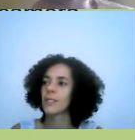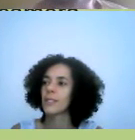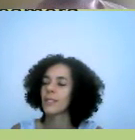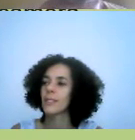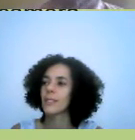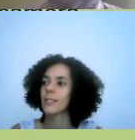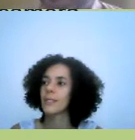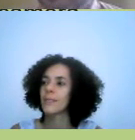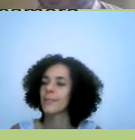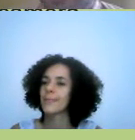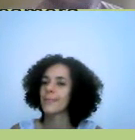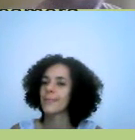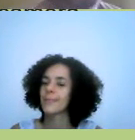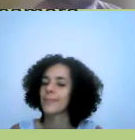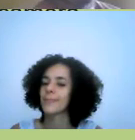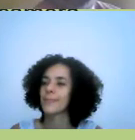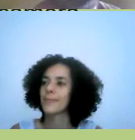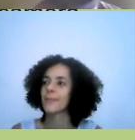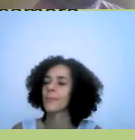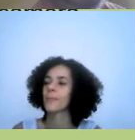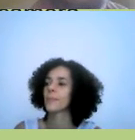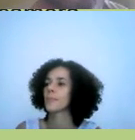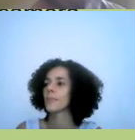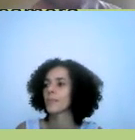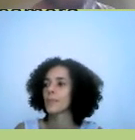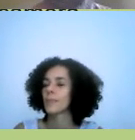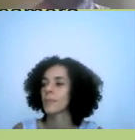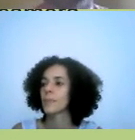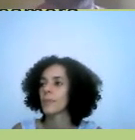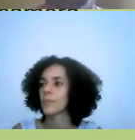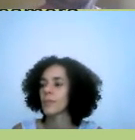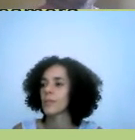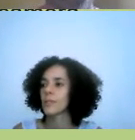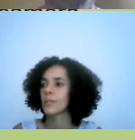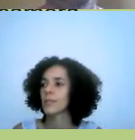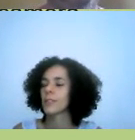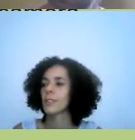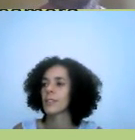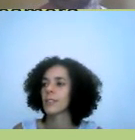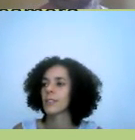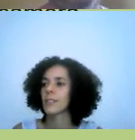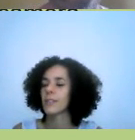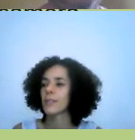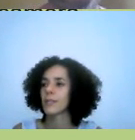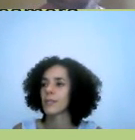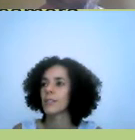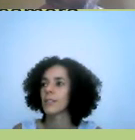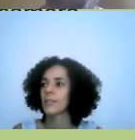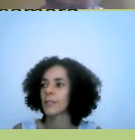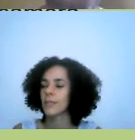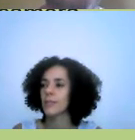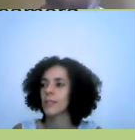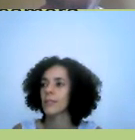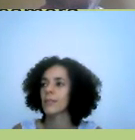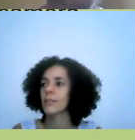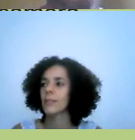Bem, a gente agora vai iniciar a aula 12 do módulo 3, que trata de principais ameaças à